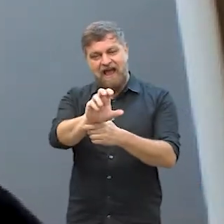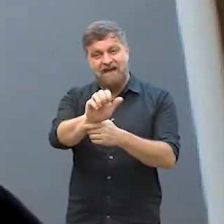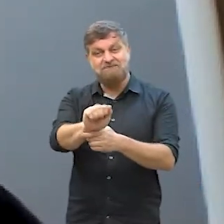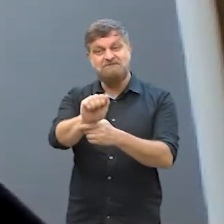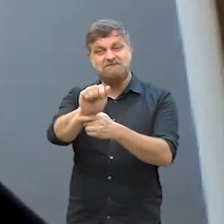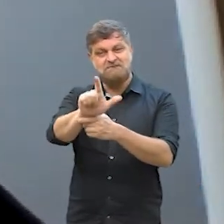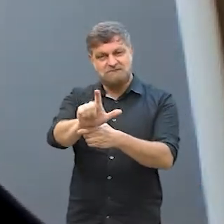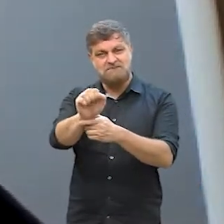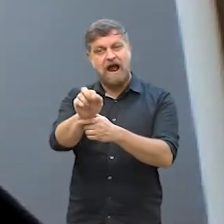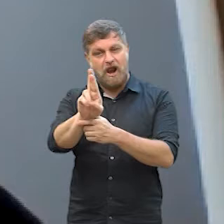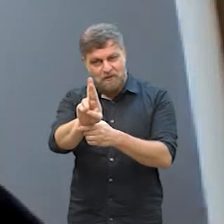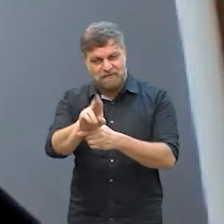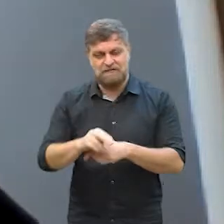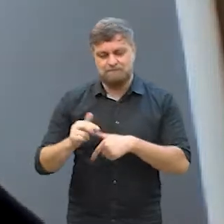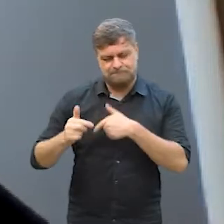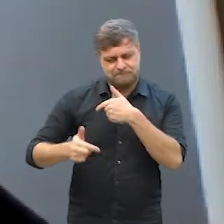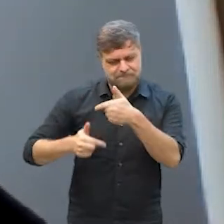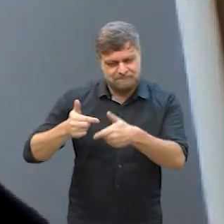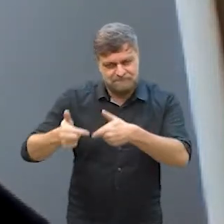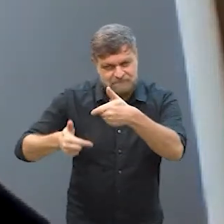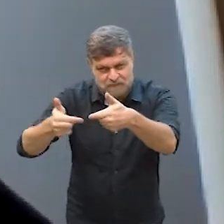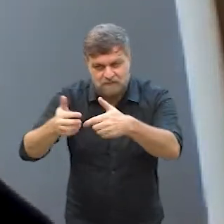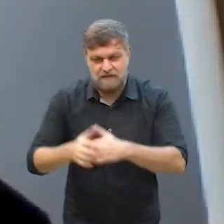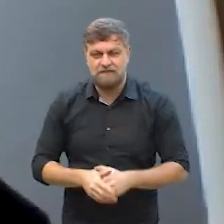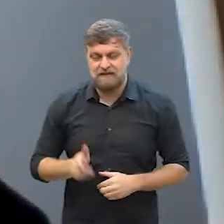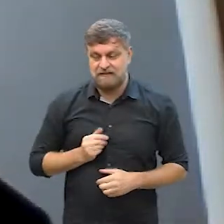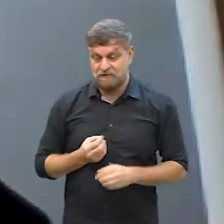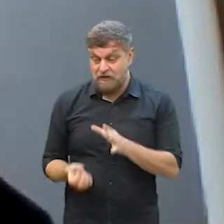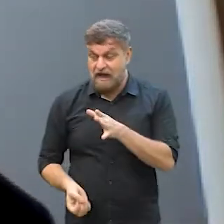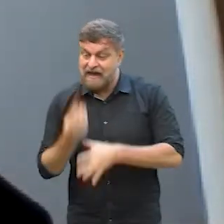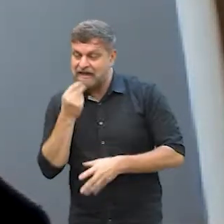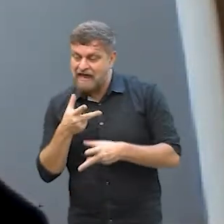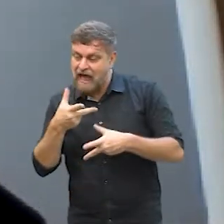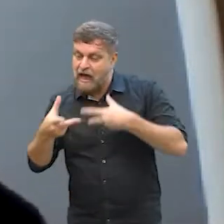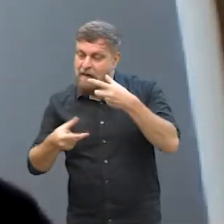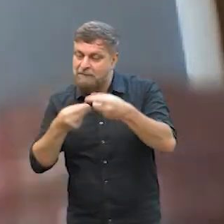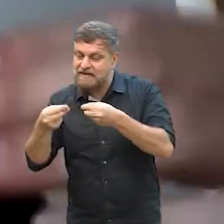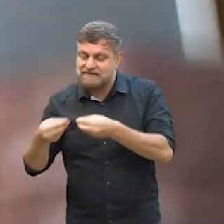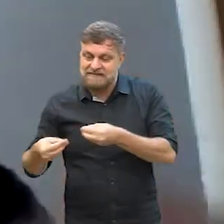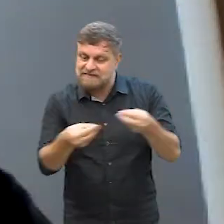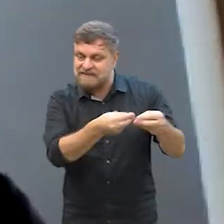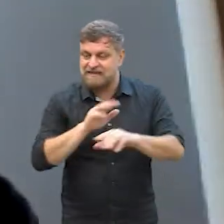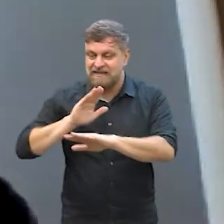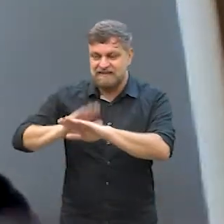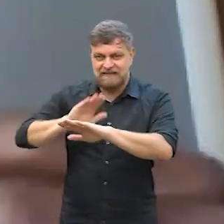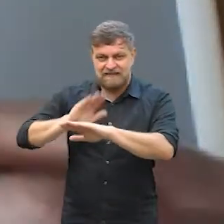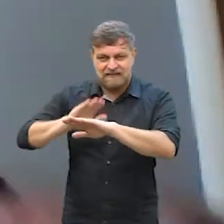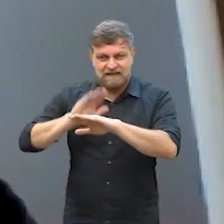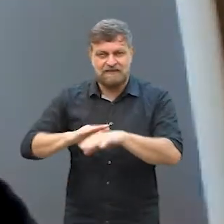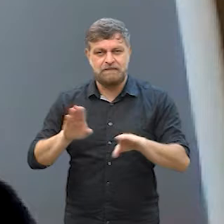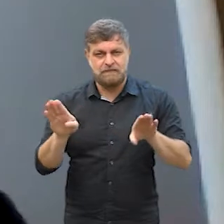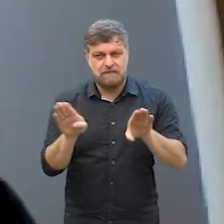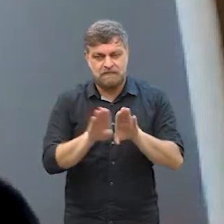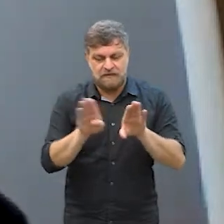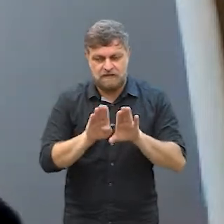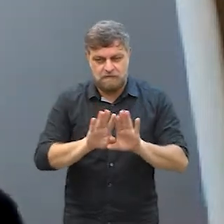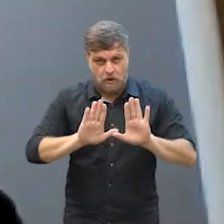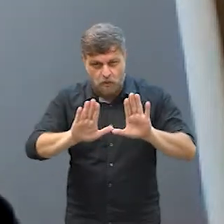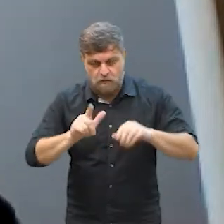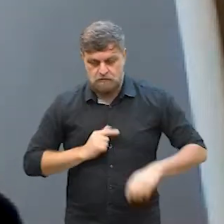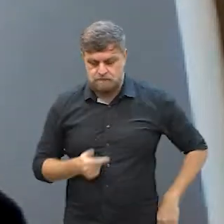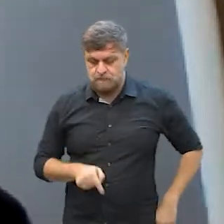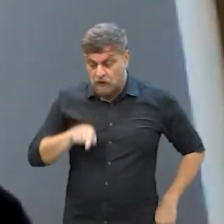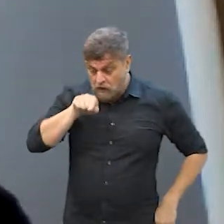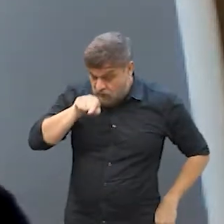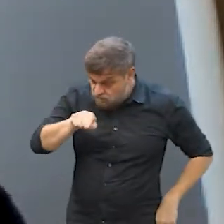valores em mente e trabalhando ali essa criação de presentes. E a partir daí a gente vai trabalhando também, poxa,